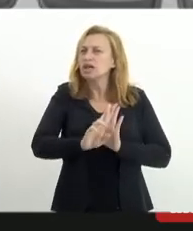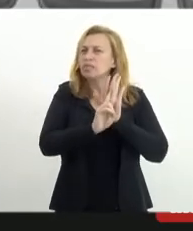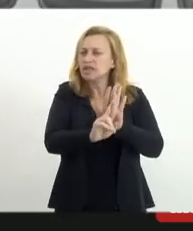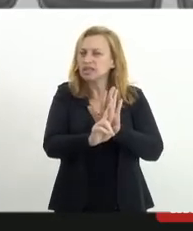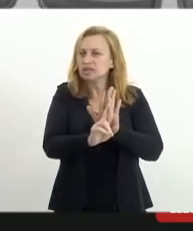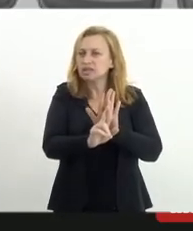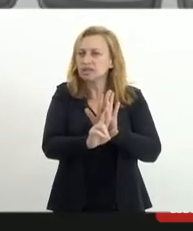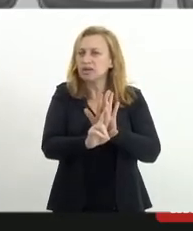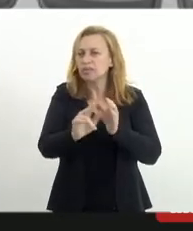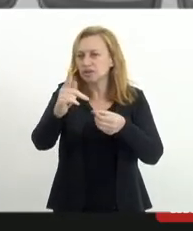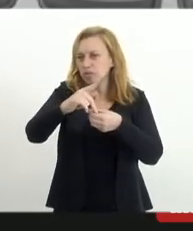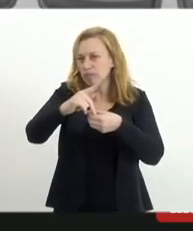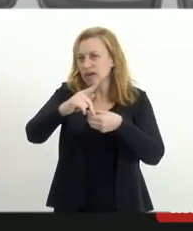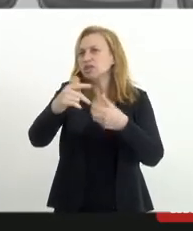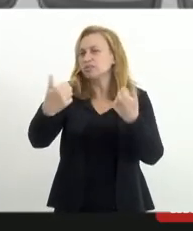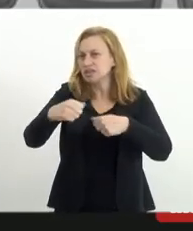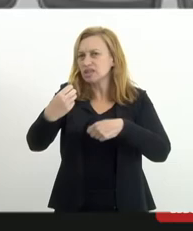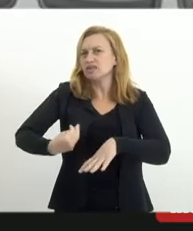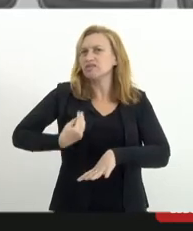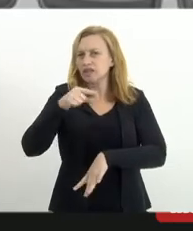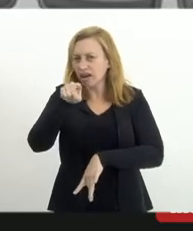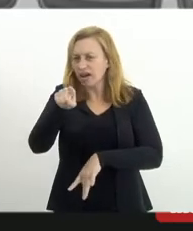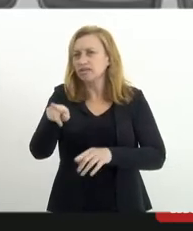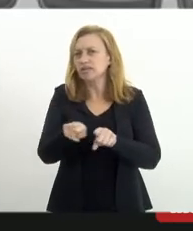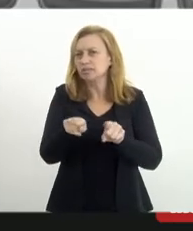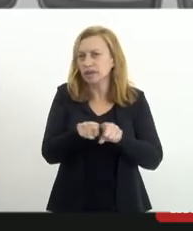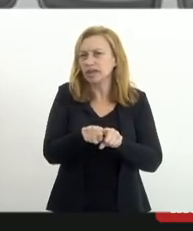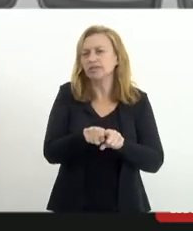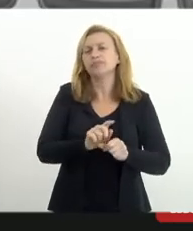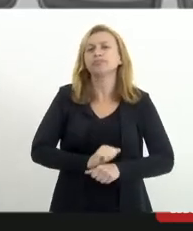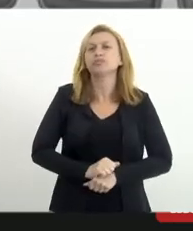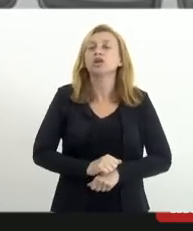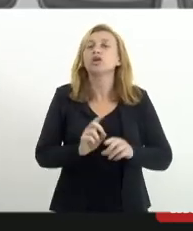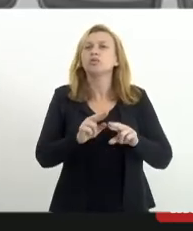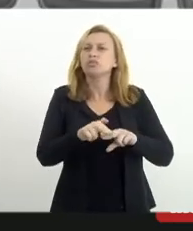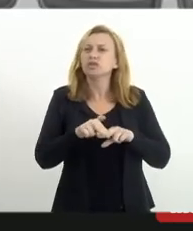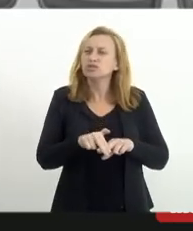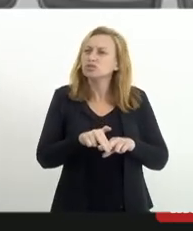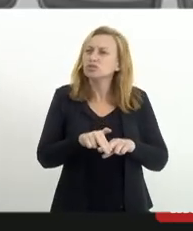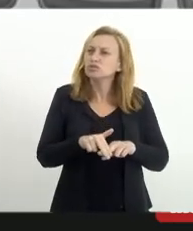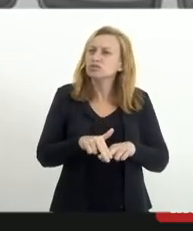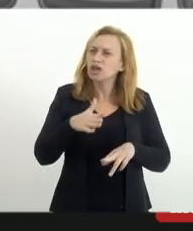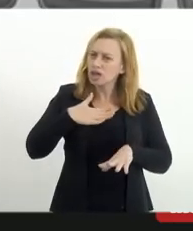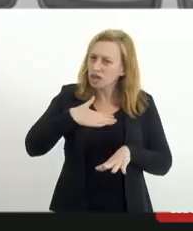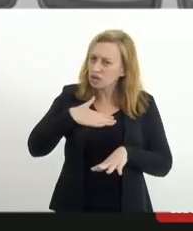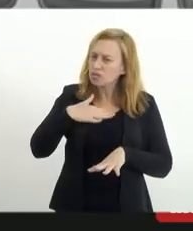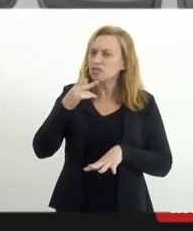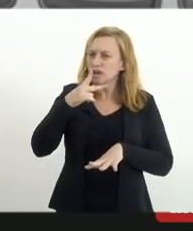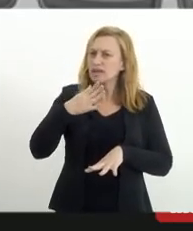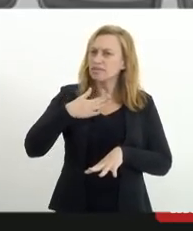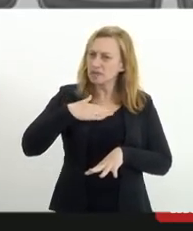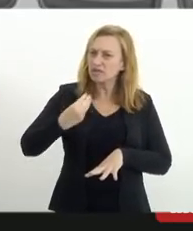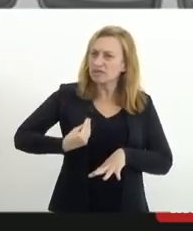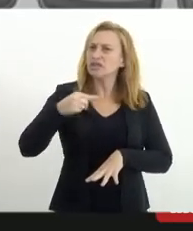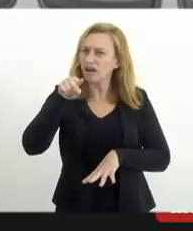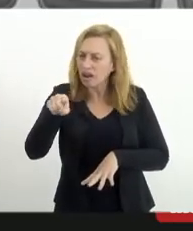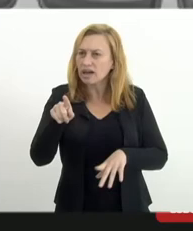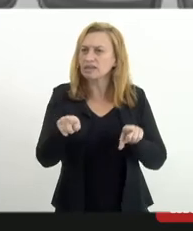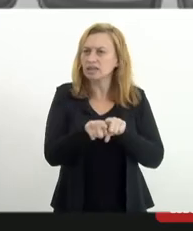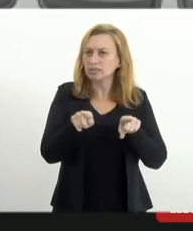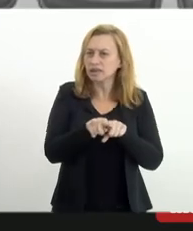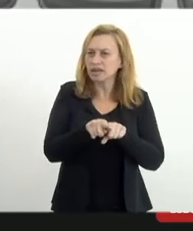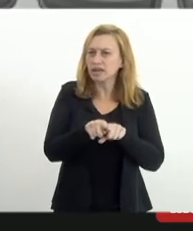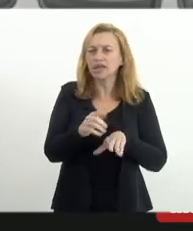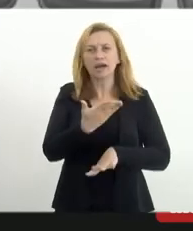representante da Petrobras que também deverá estar presente. Portanto, eu confirmo a minha presença e a agenda